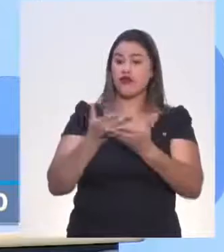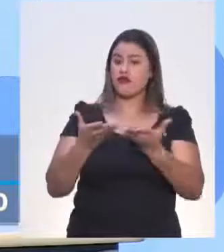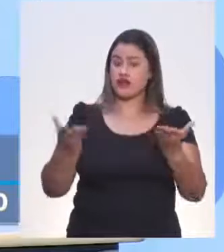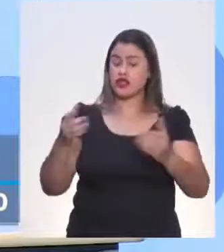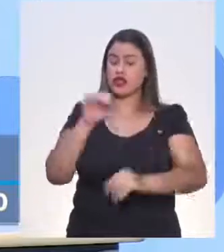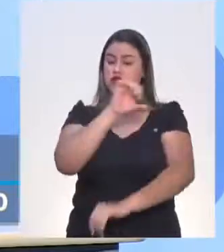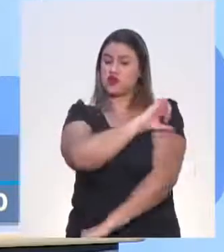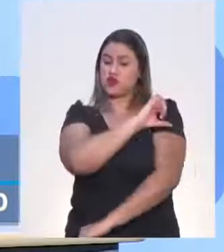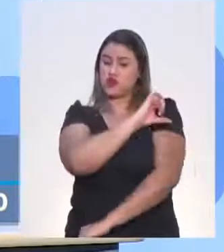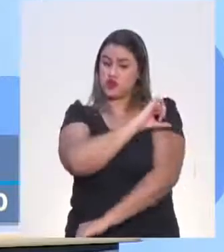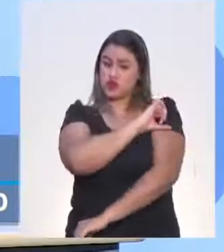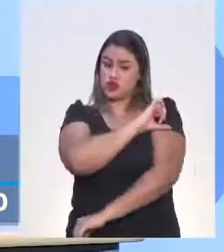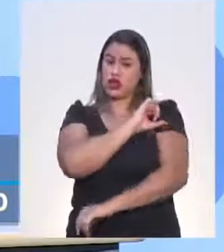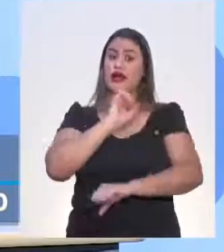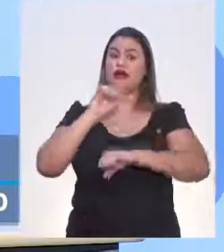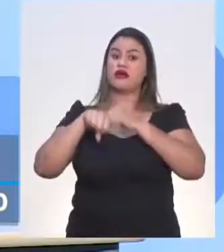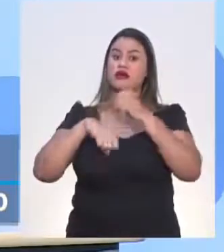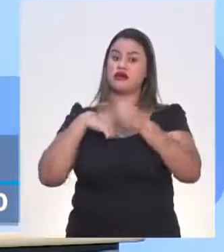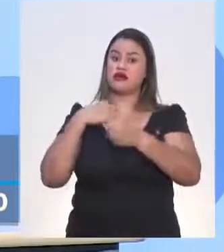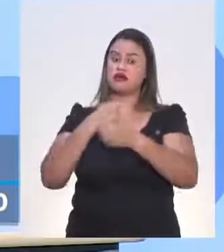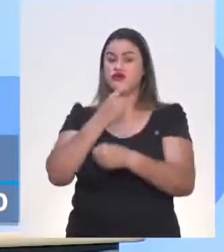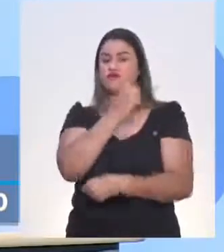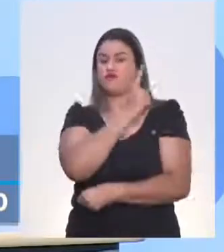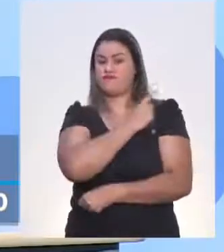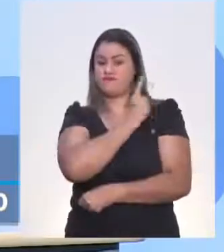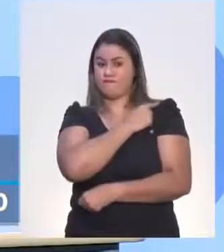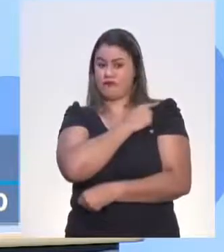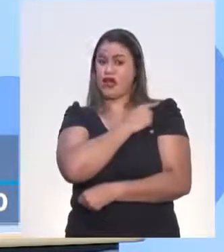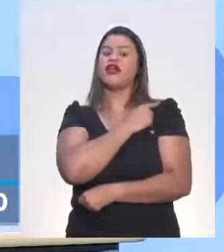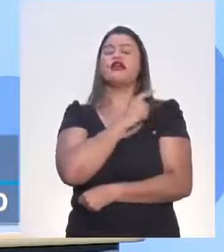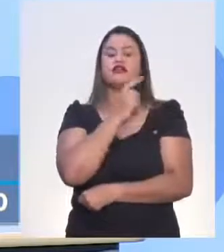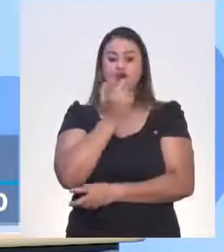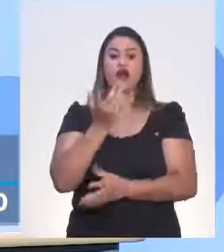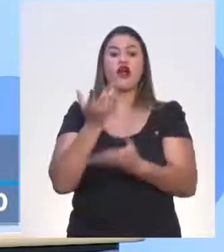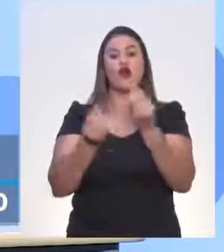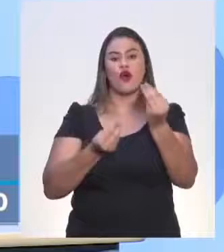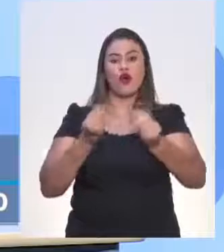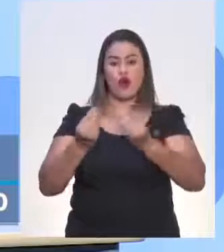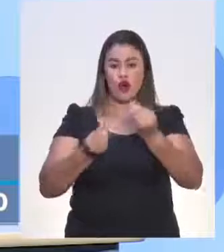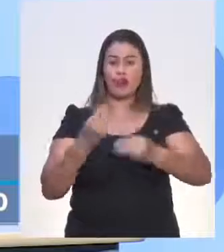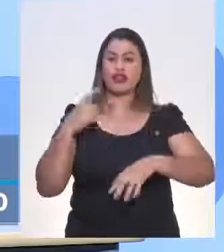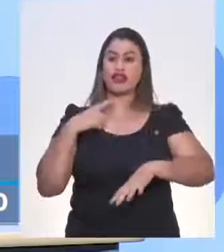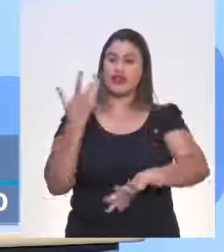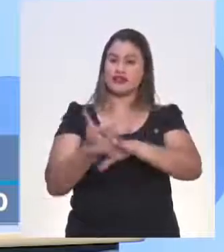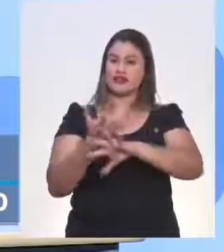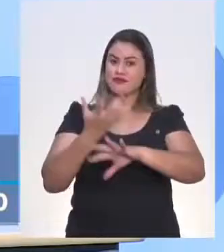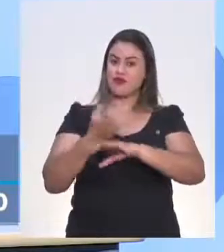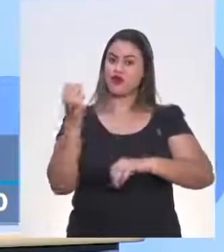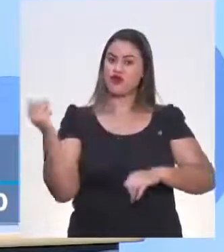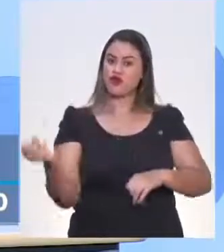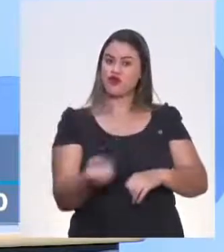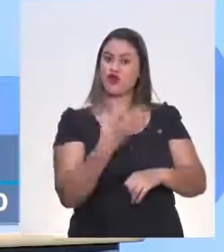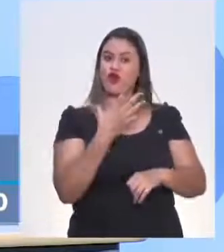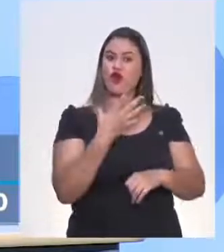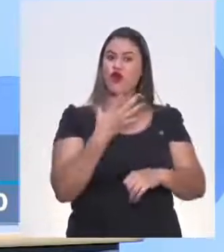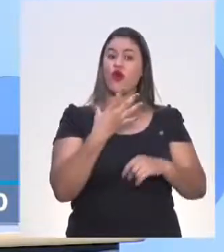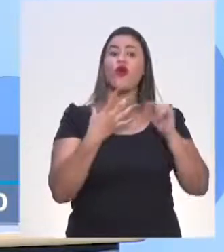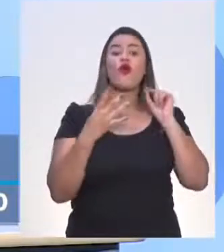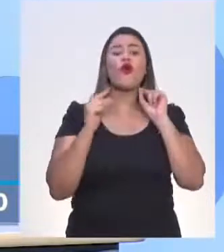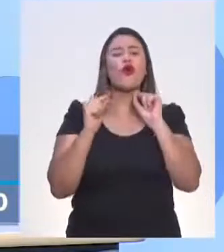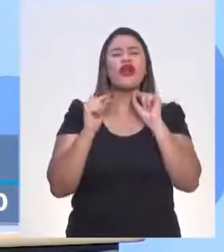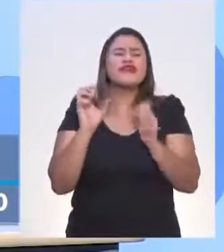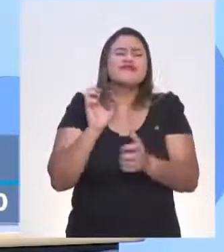9º ano, no ano que vem estarão no 1º ano do ensino médio, vocês terão um componente novo que é